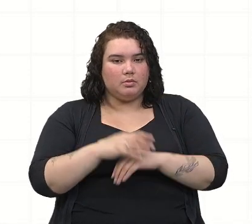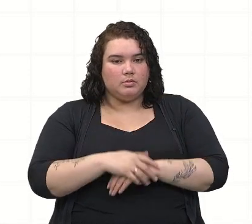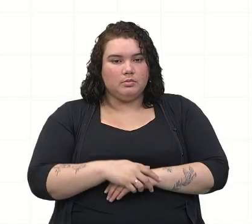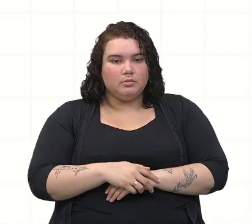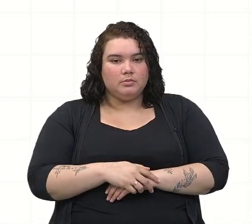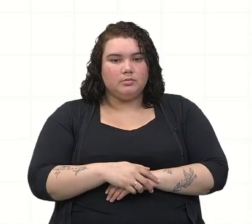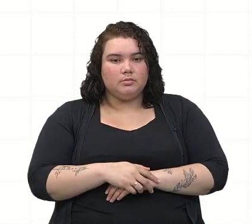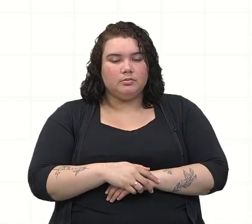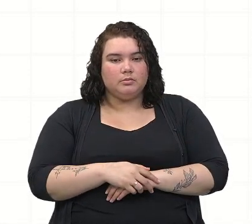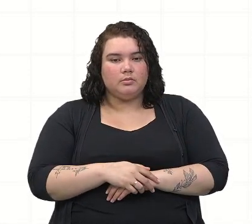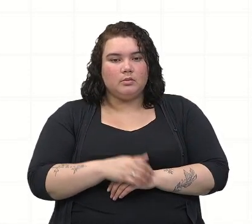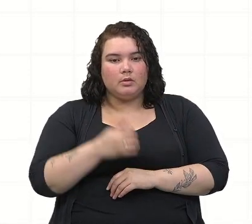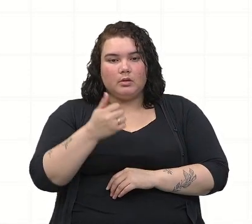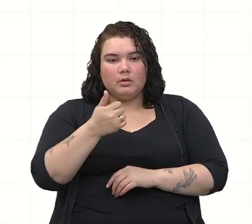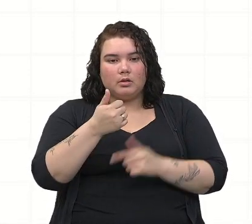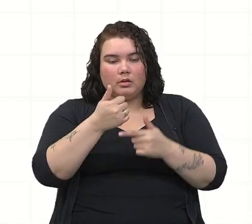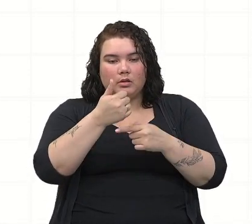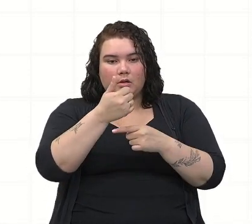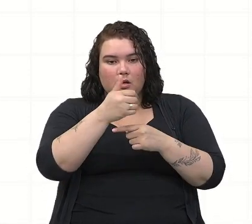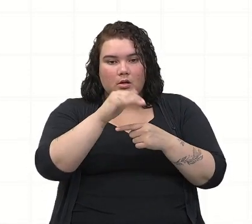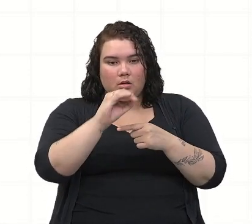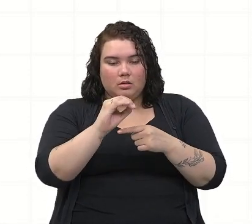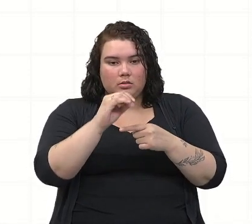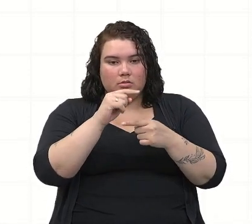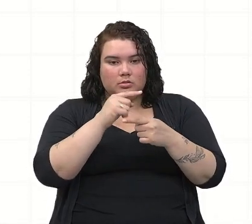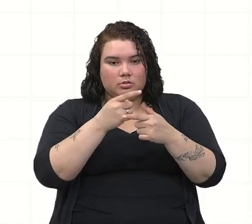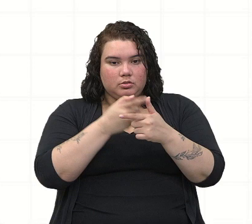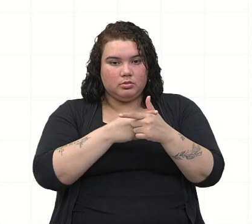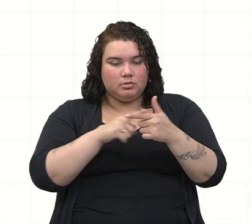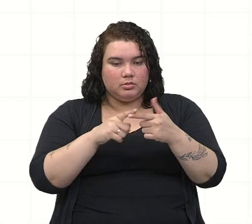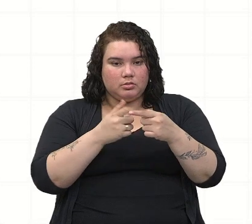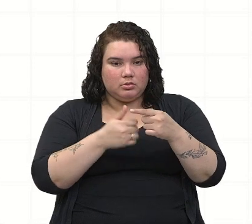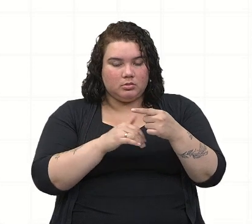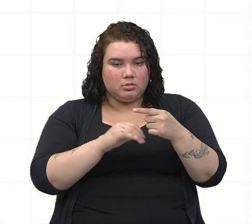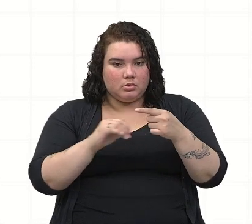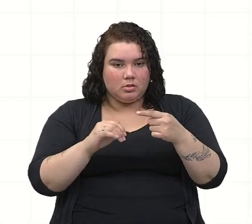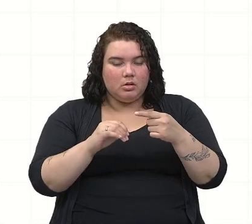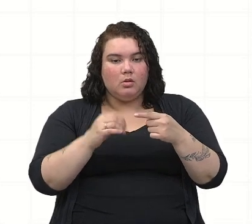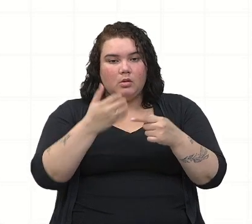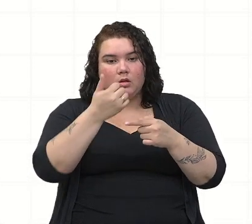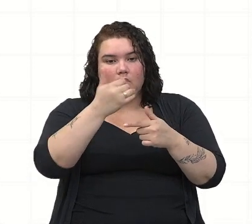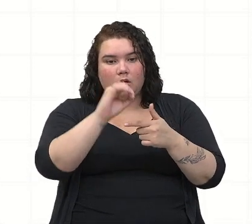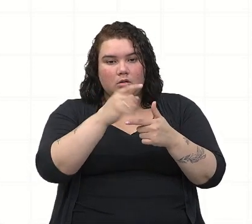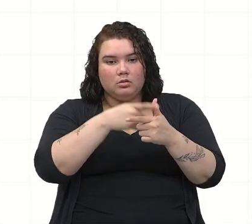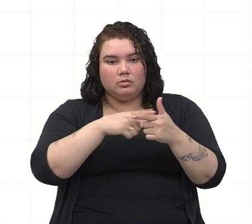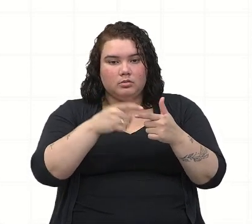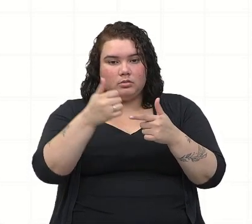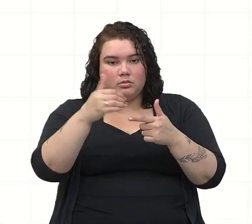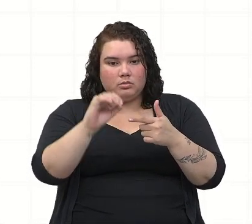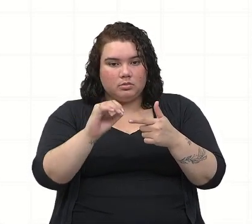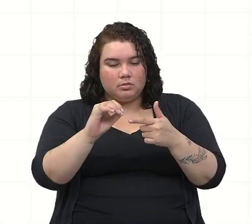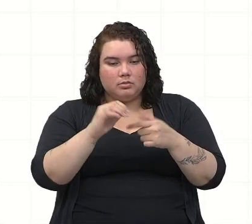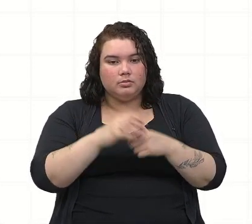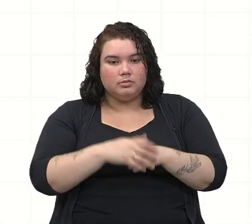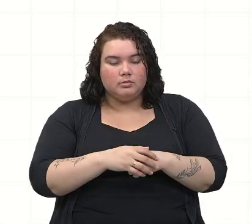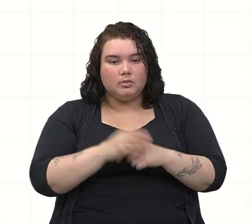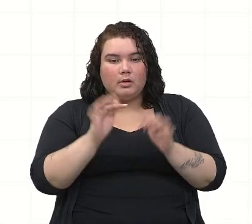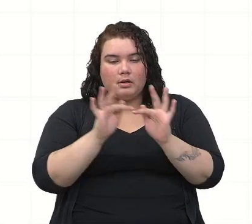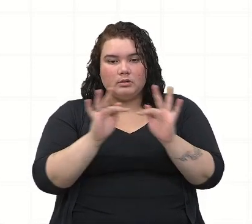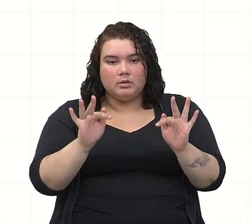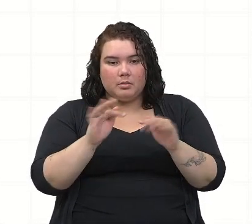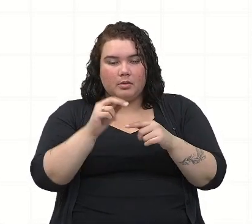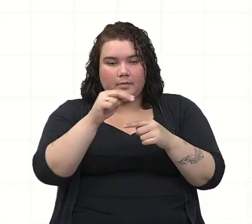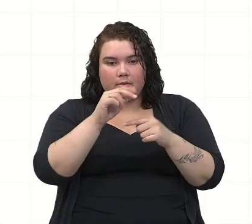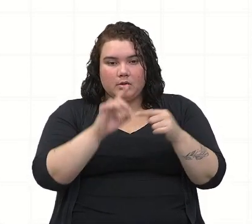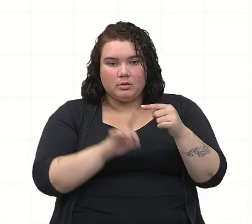10 centésimos dá para dividir por 10. Tá? Para simplificar uma